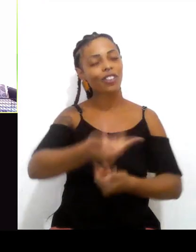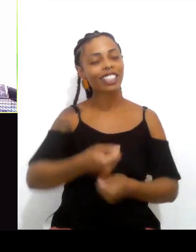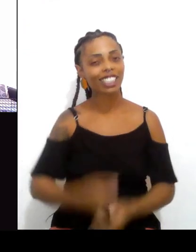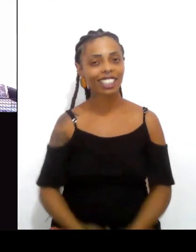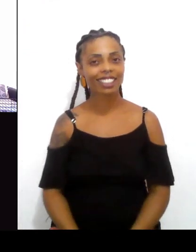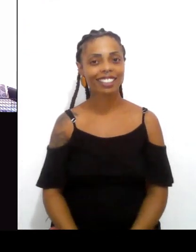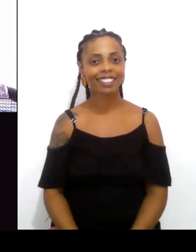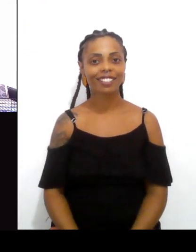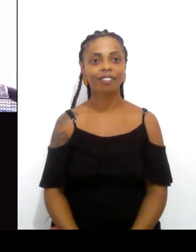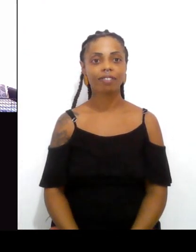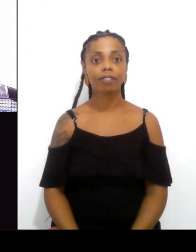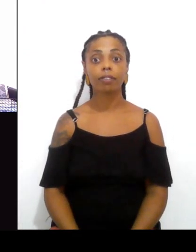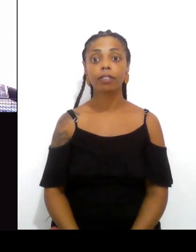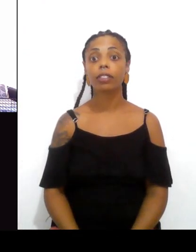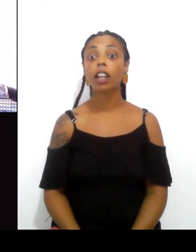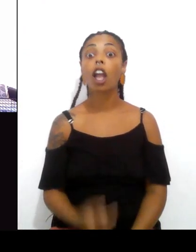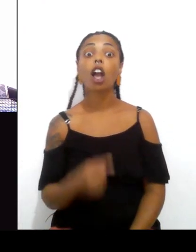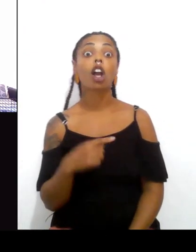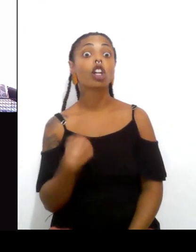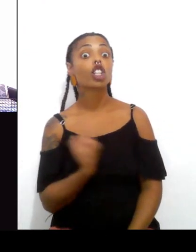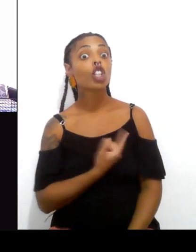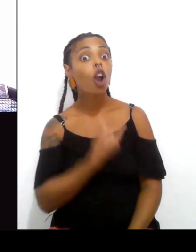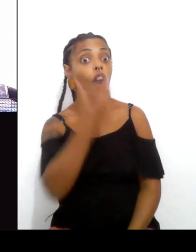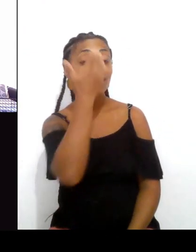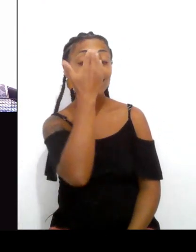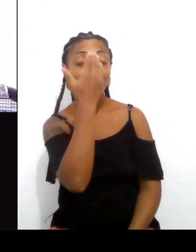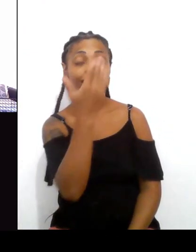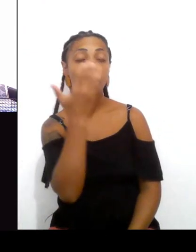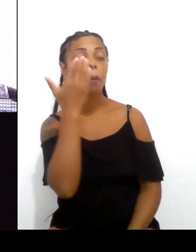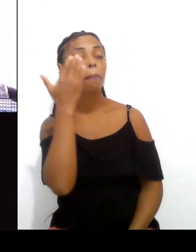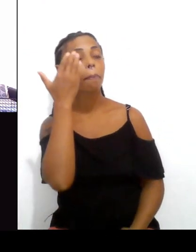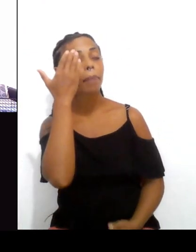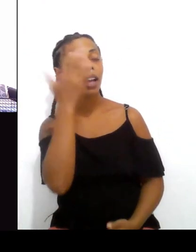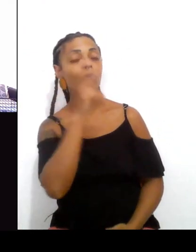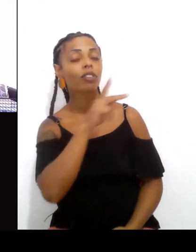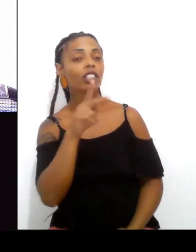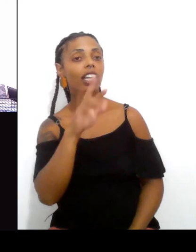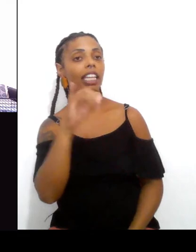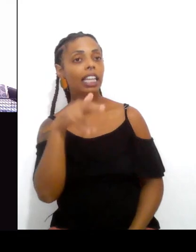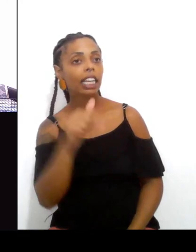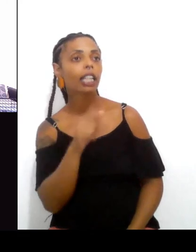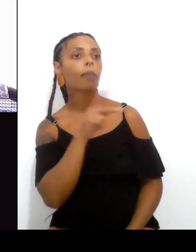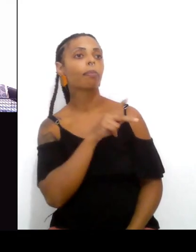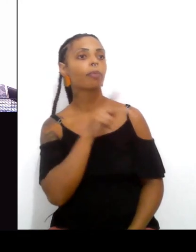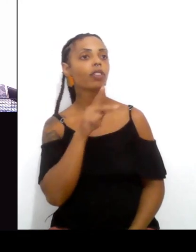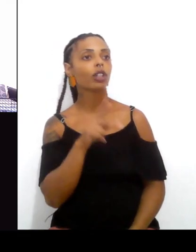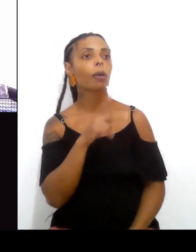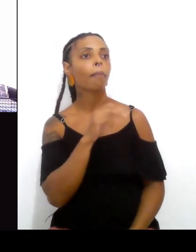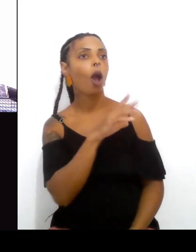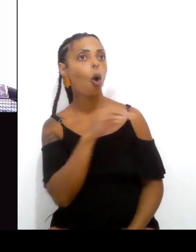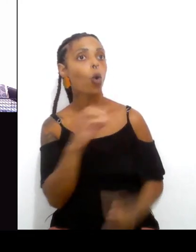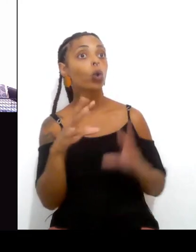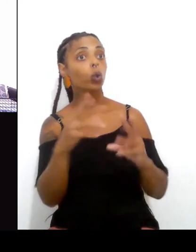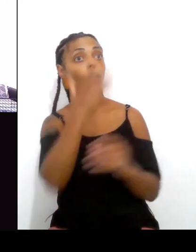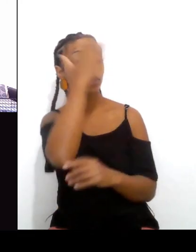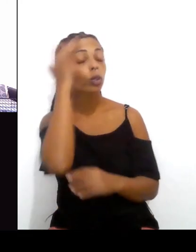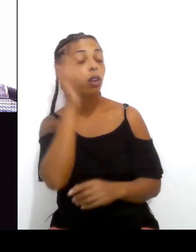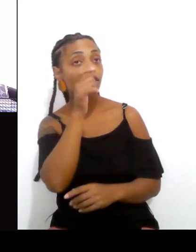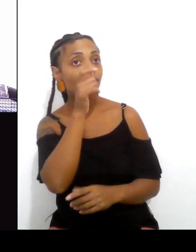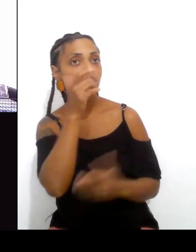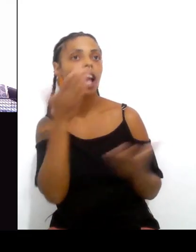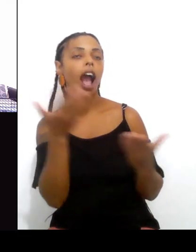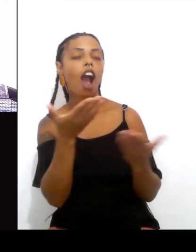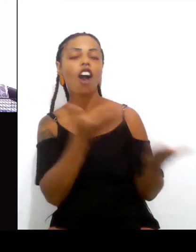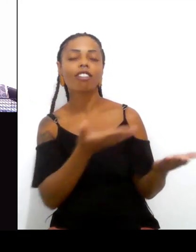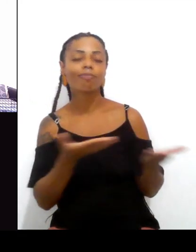nós que agradecemos Obrigado professora na área o professor Paulo e quem off aos ouvintes vamos agora passar para